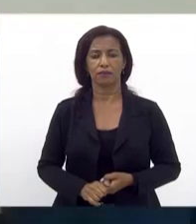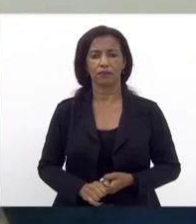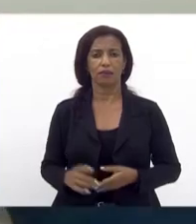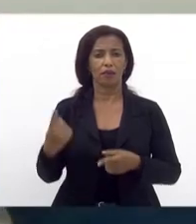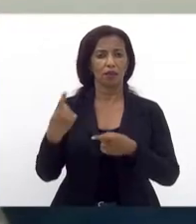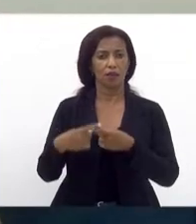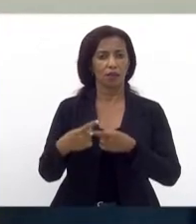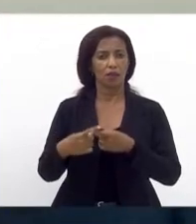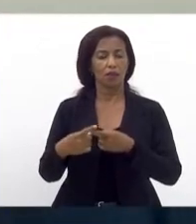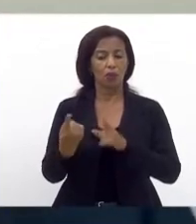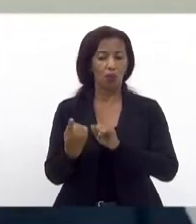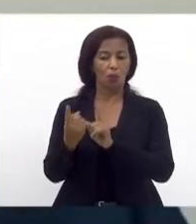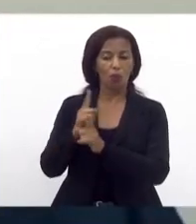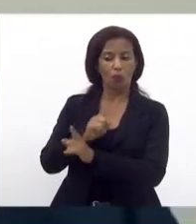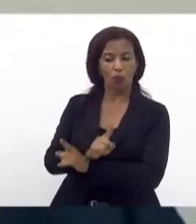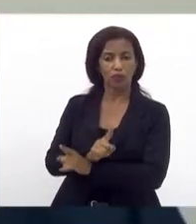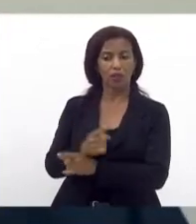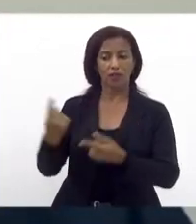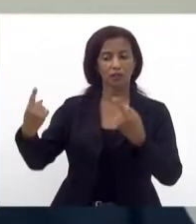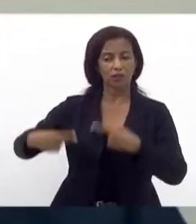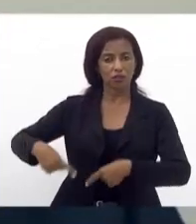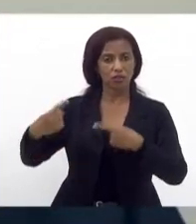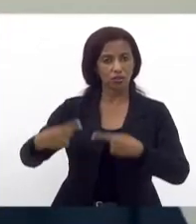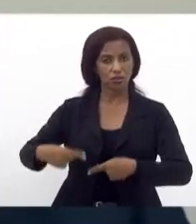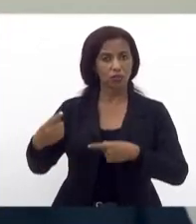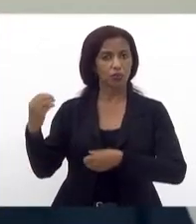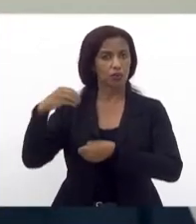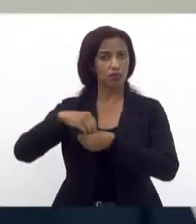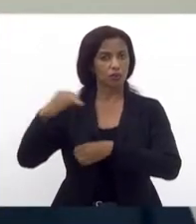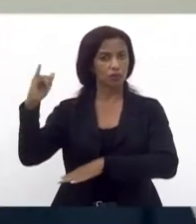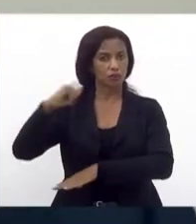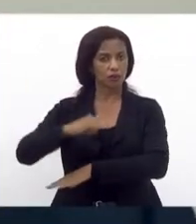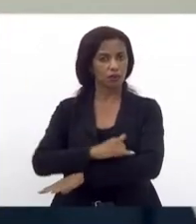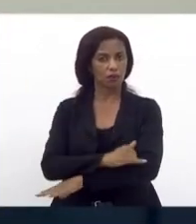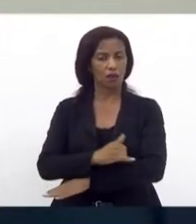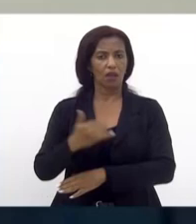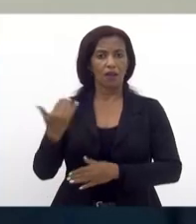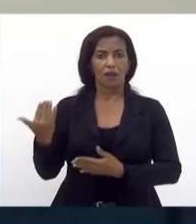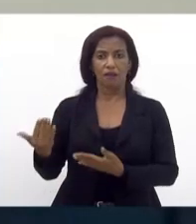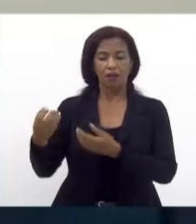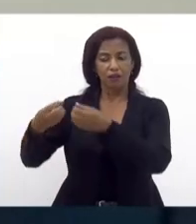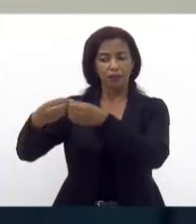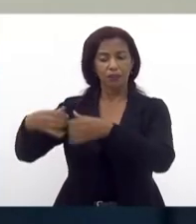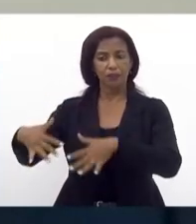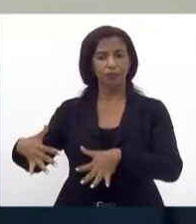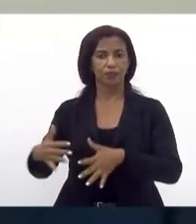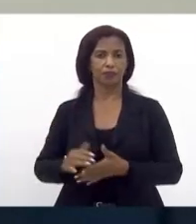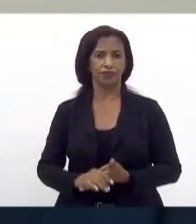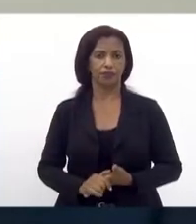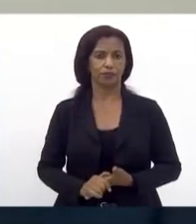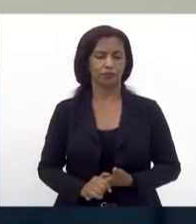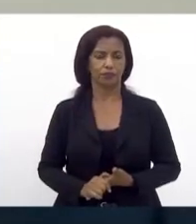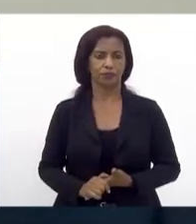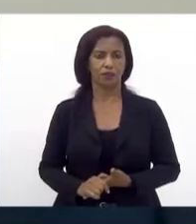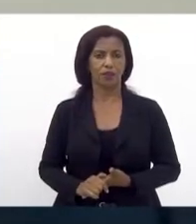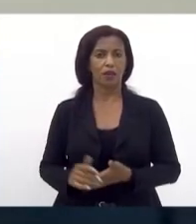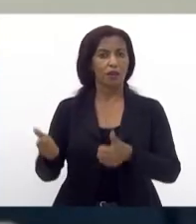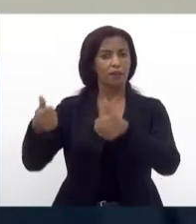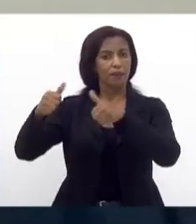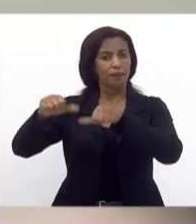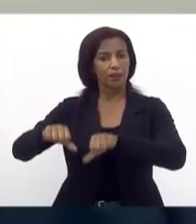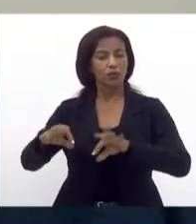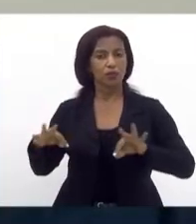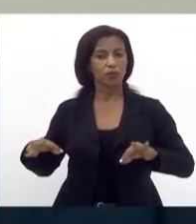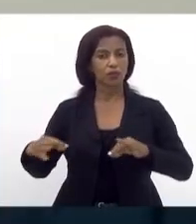Porque, caso contrário, essa competição entre os aeroportos, né, vai levar a uma fragmentação da demanda, né, prejudicando